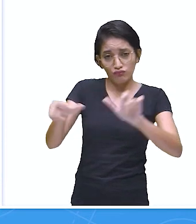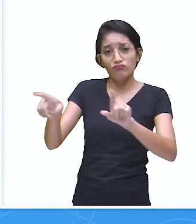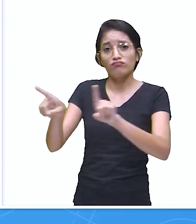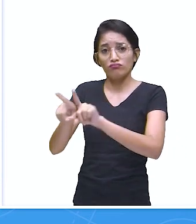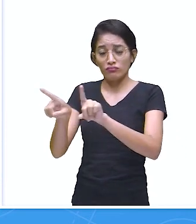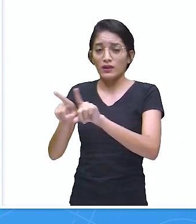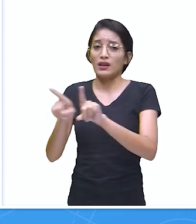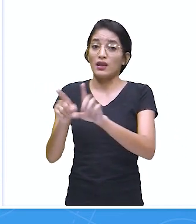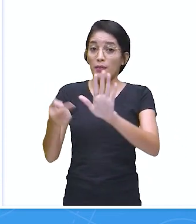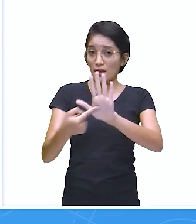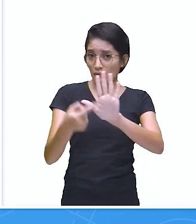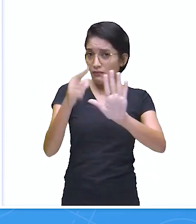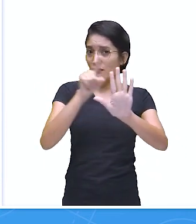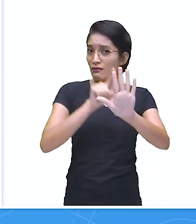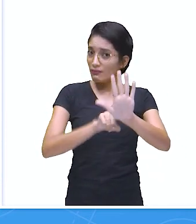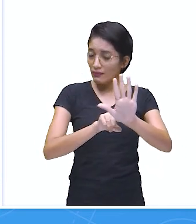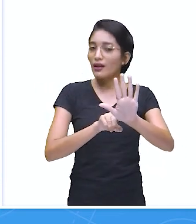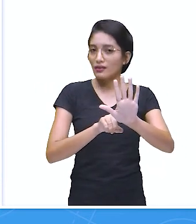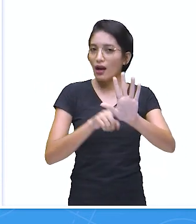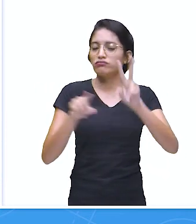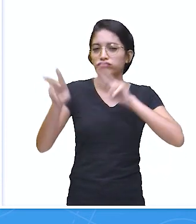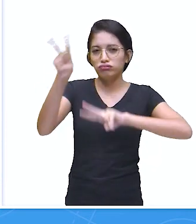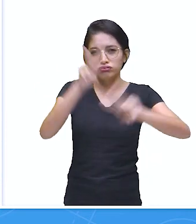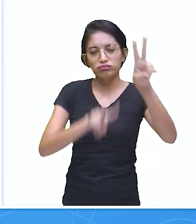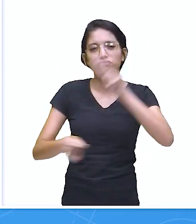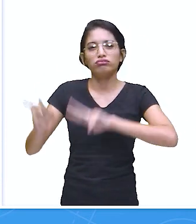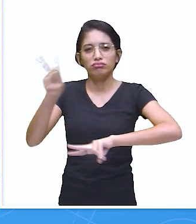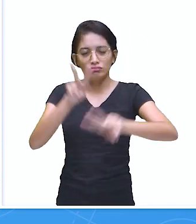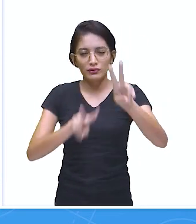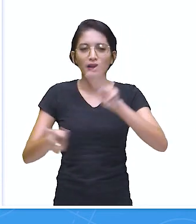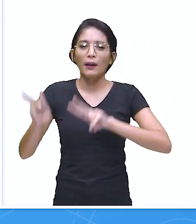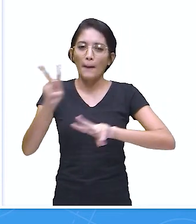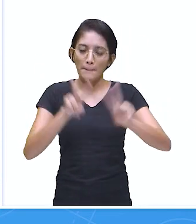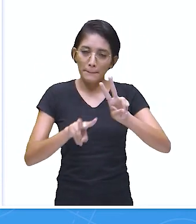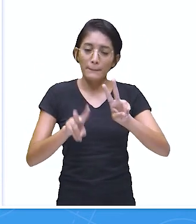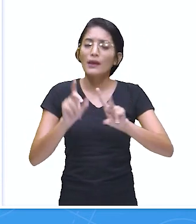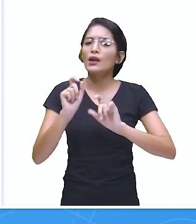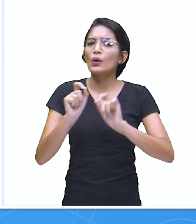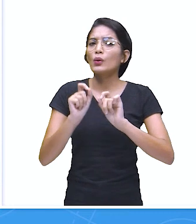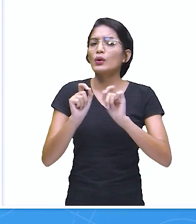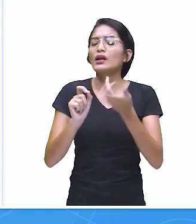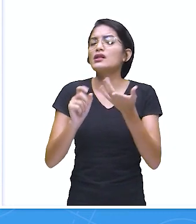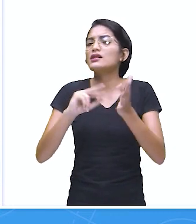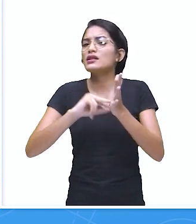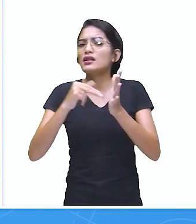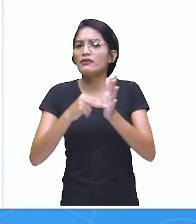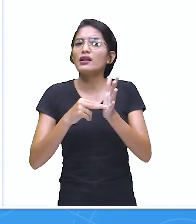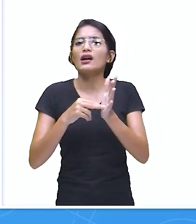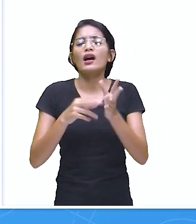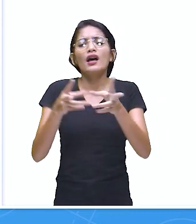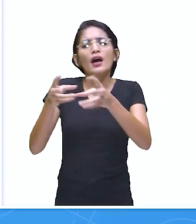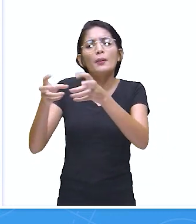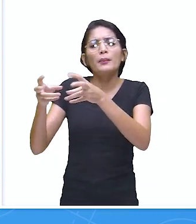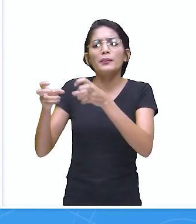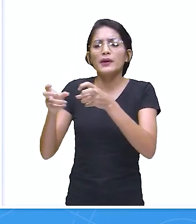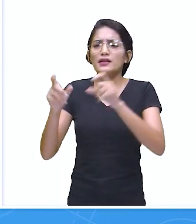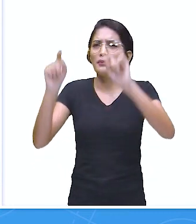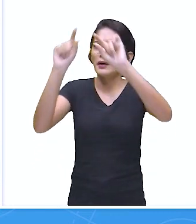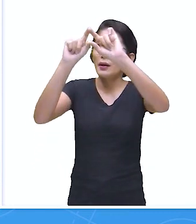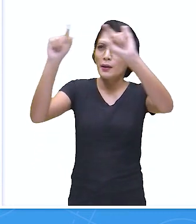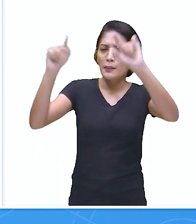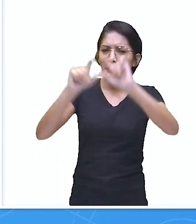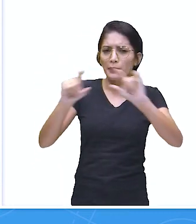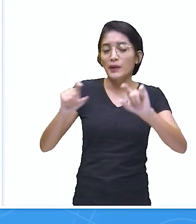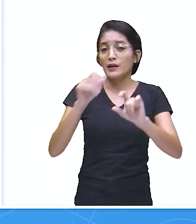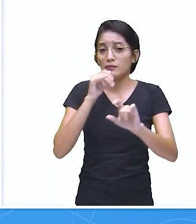algumas metáforas visuais, poderia dizer, né? Metáfora visual são aqueles aspectos que você vai encontrar nas tirinhas, tipo